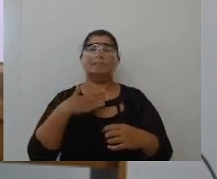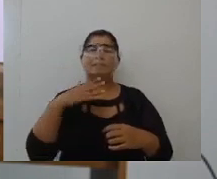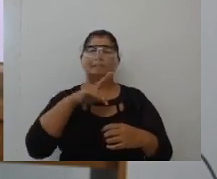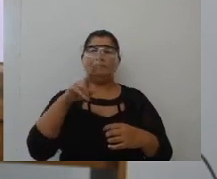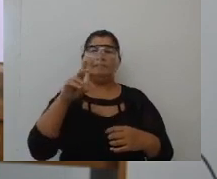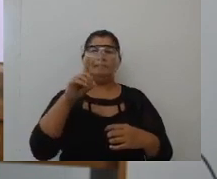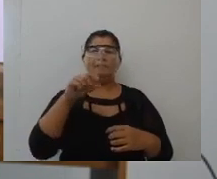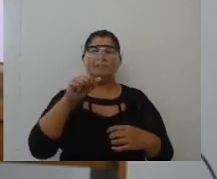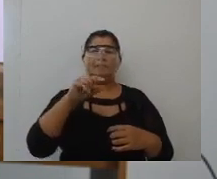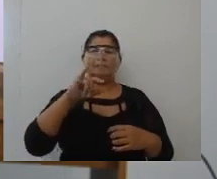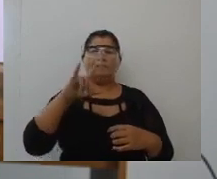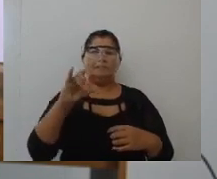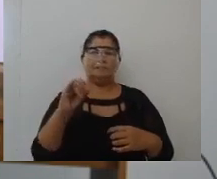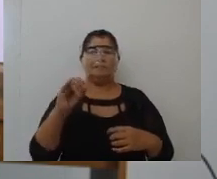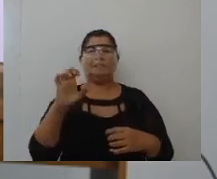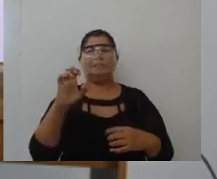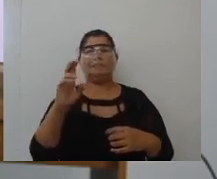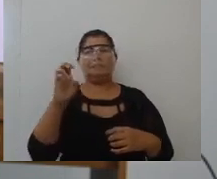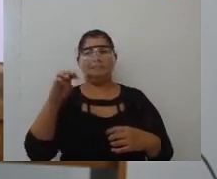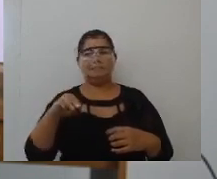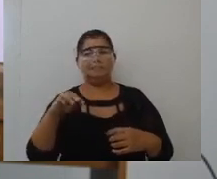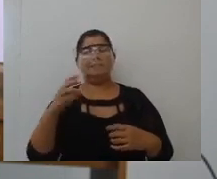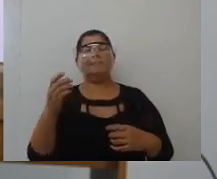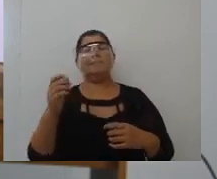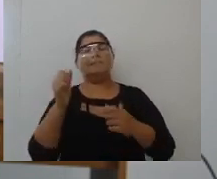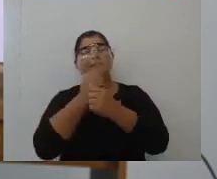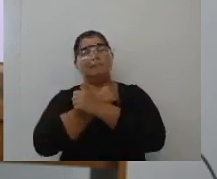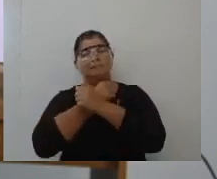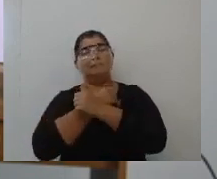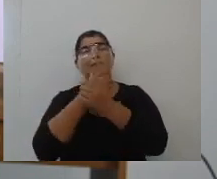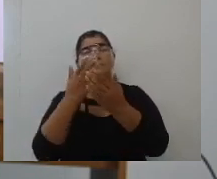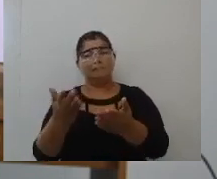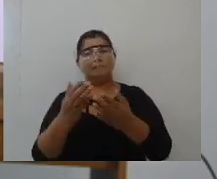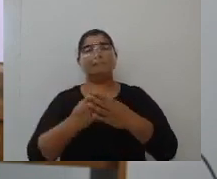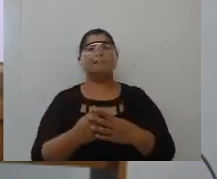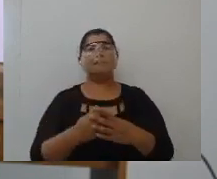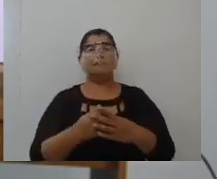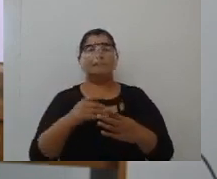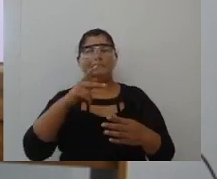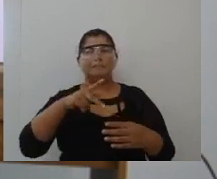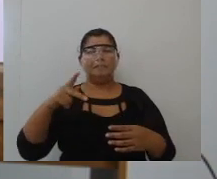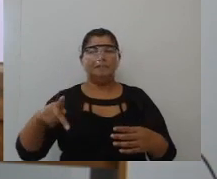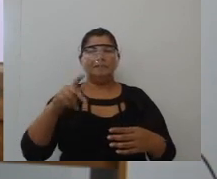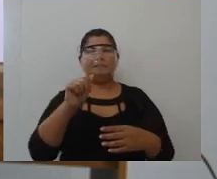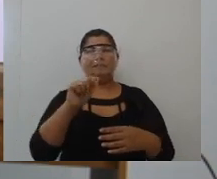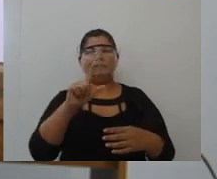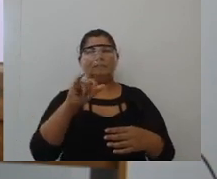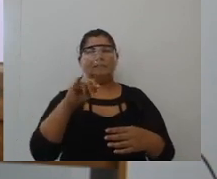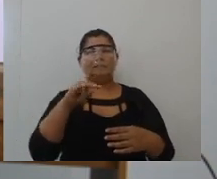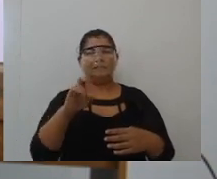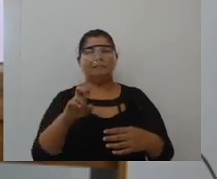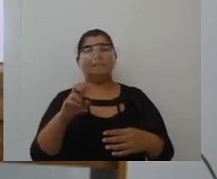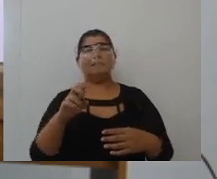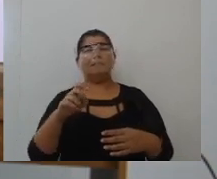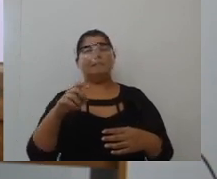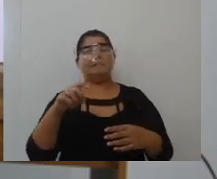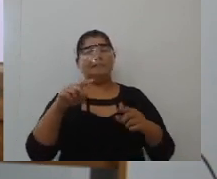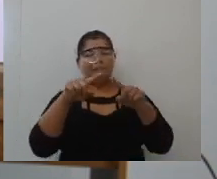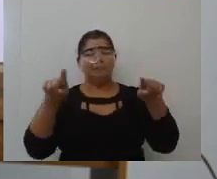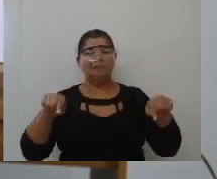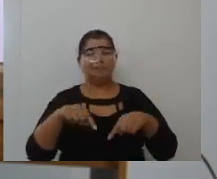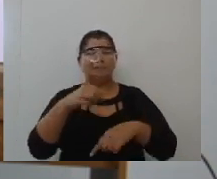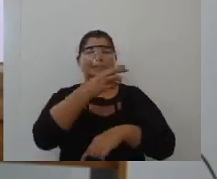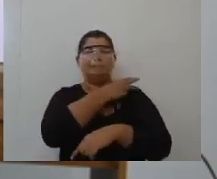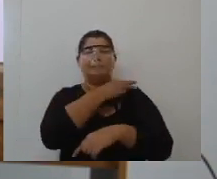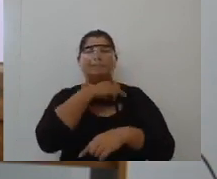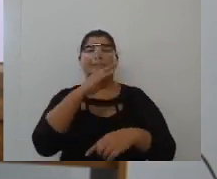e sou da EREM Maria Auxiliadora Liberato. Manda um abraço para mim, minha professora Aline, e para minha sala do terceiro ano